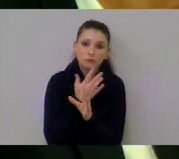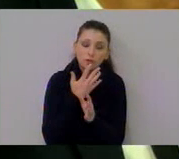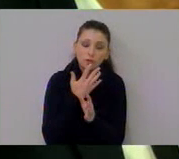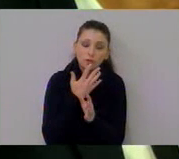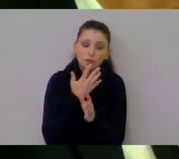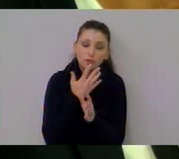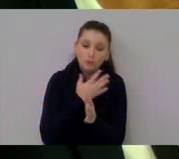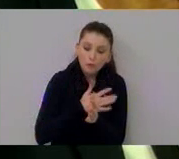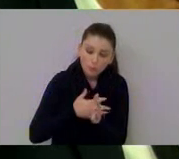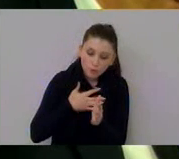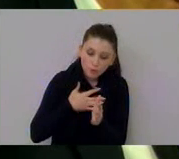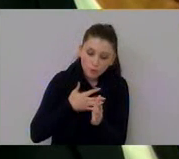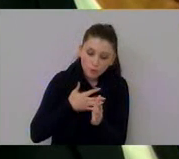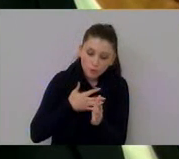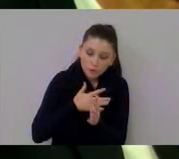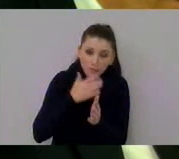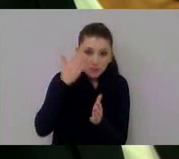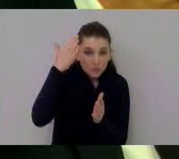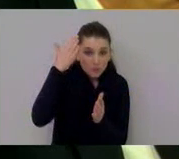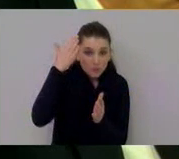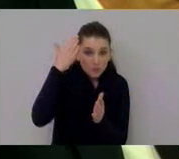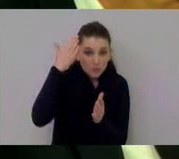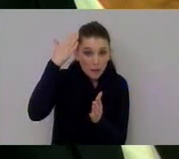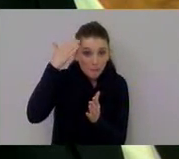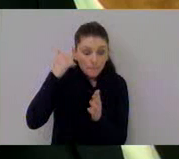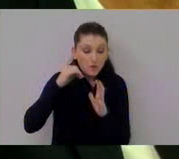saber de tudo que estava acontecendo